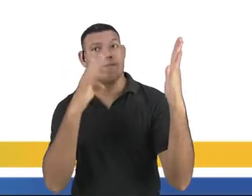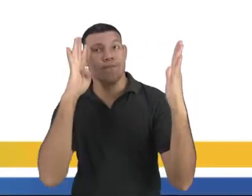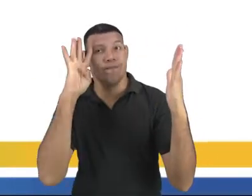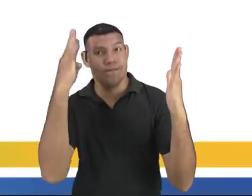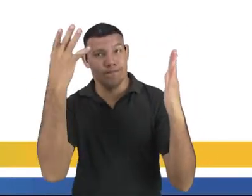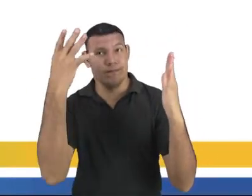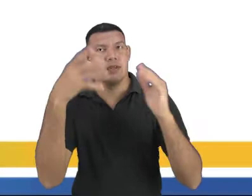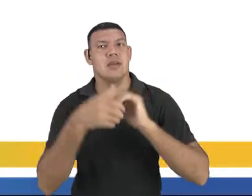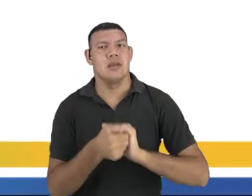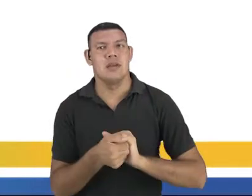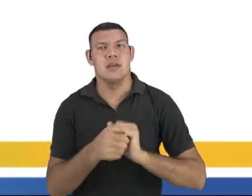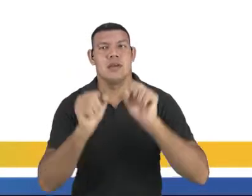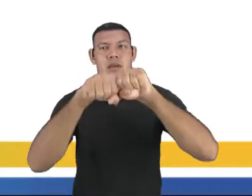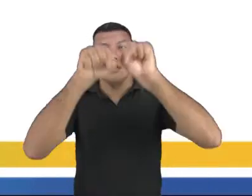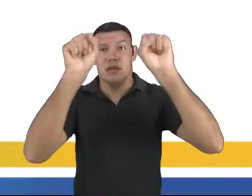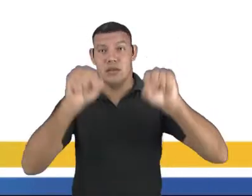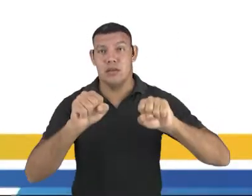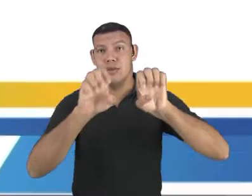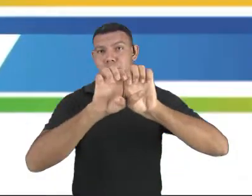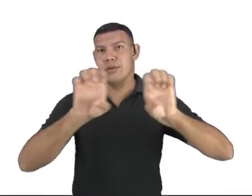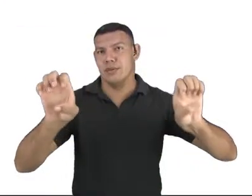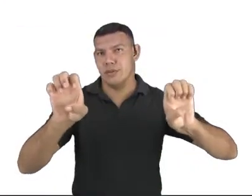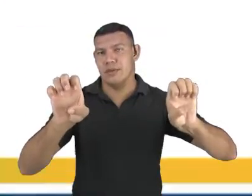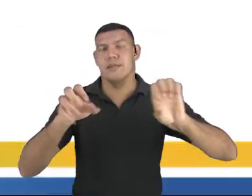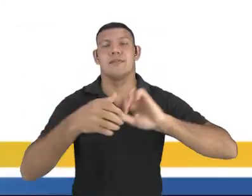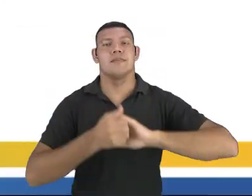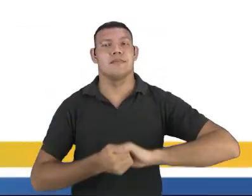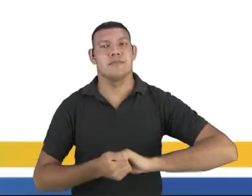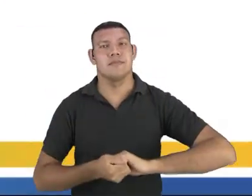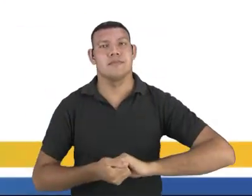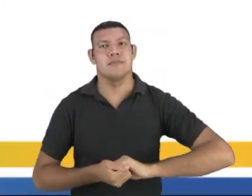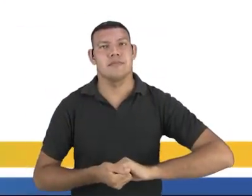resolução que são os sistemas de equações